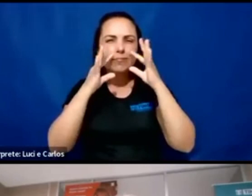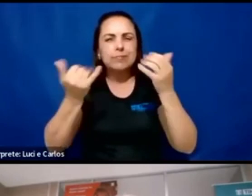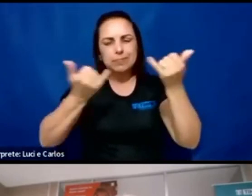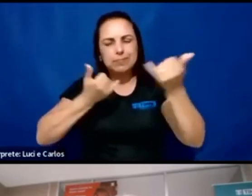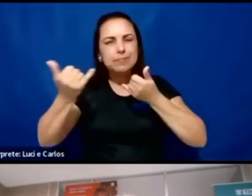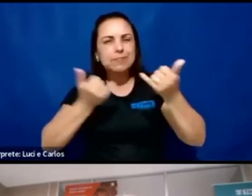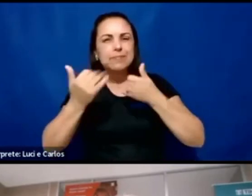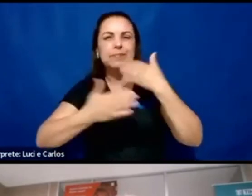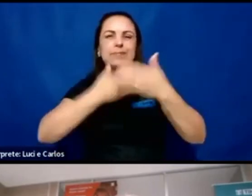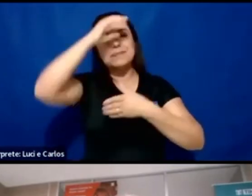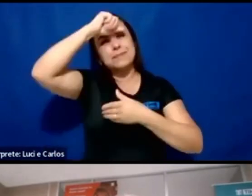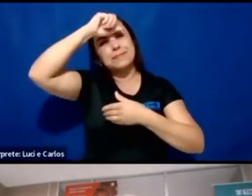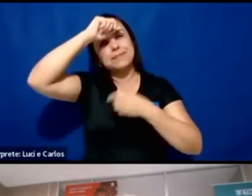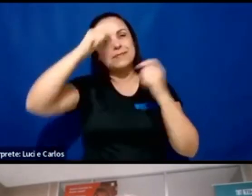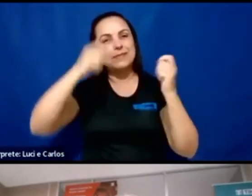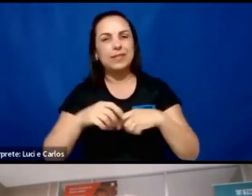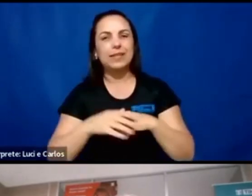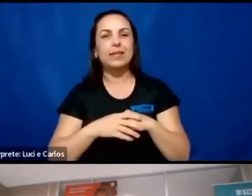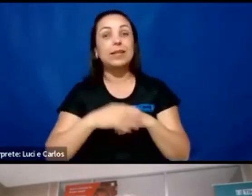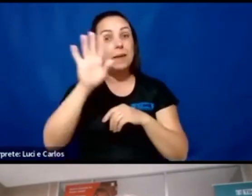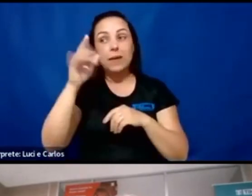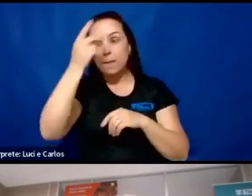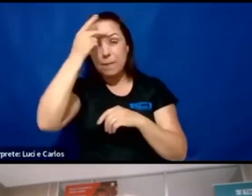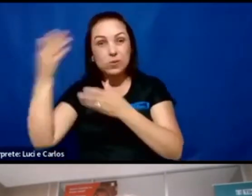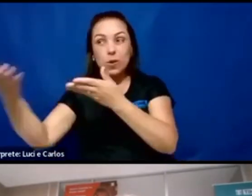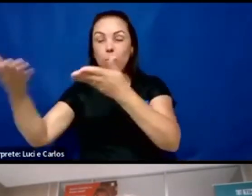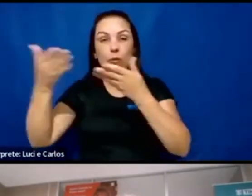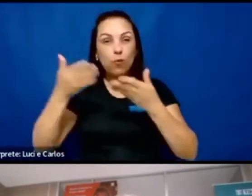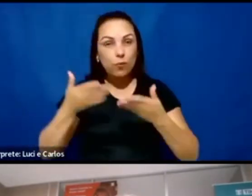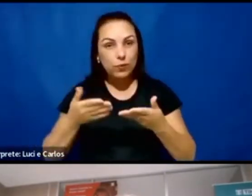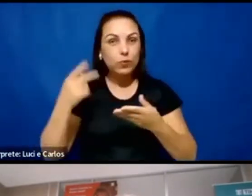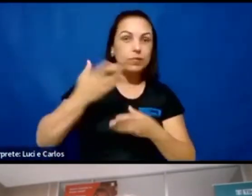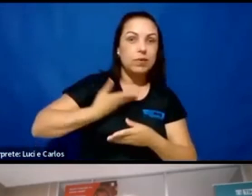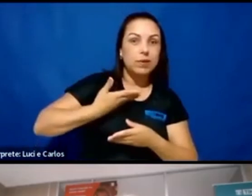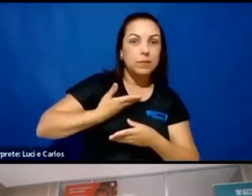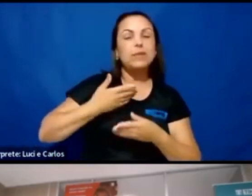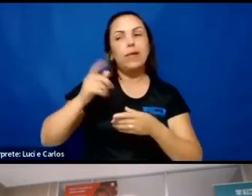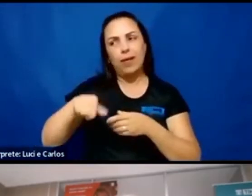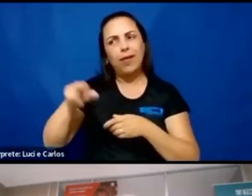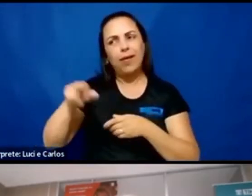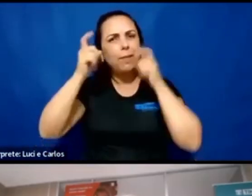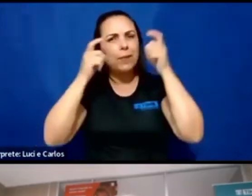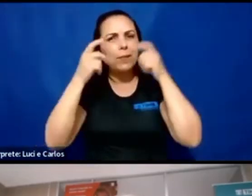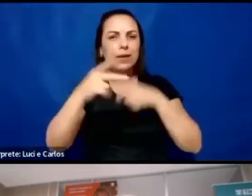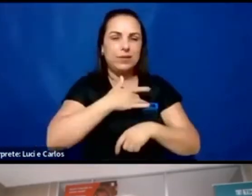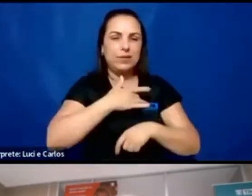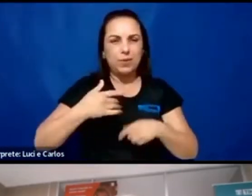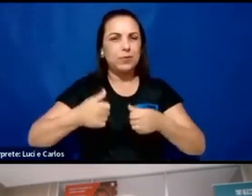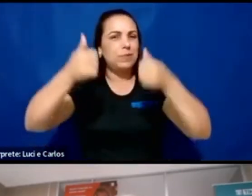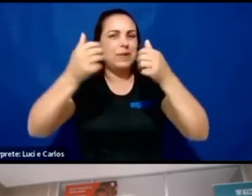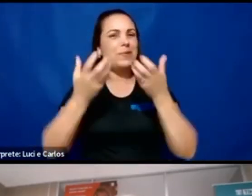tenho certeza que a pessoa que te convidou, ela se interessa profundamente no seu bem-estar. Agora, o boa